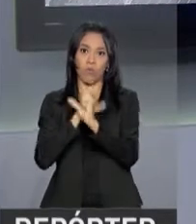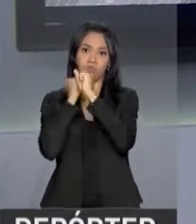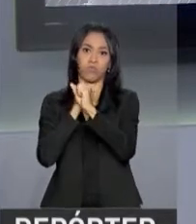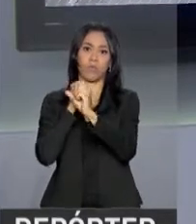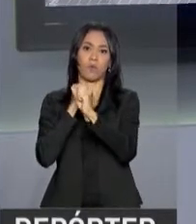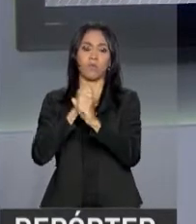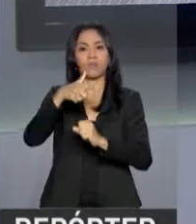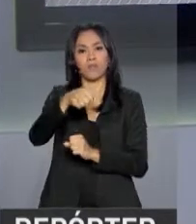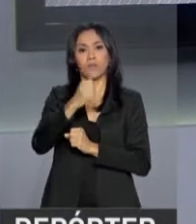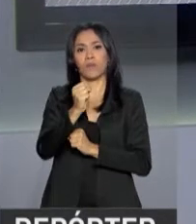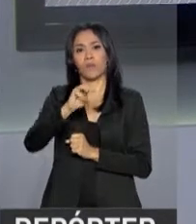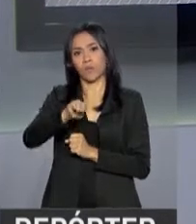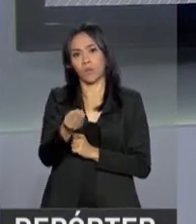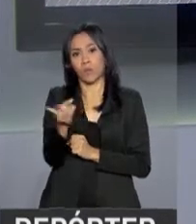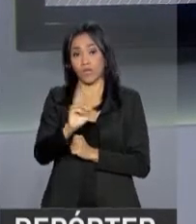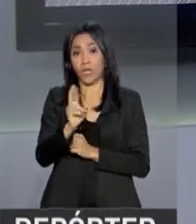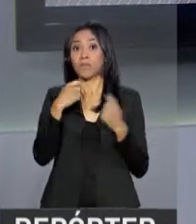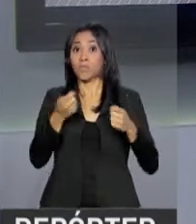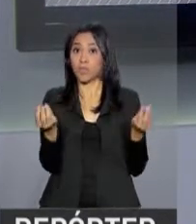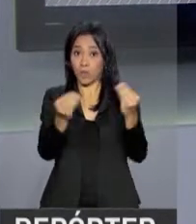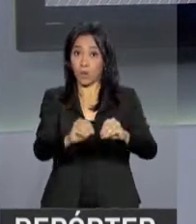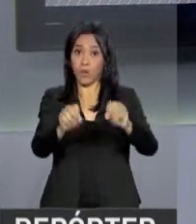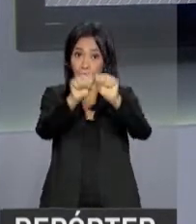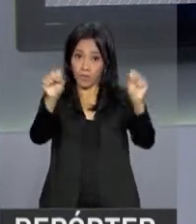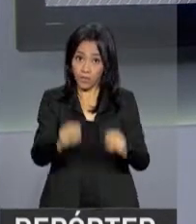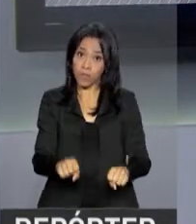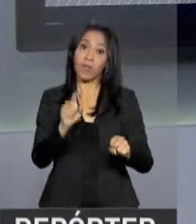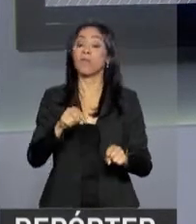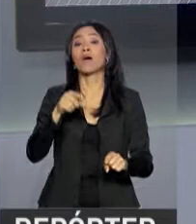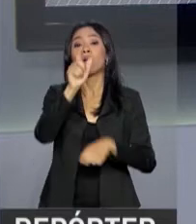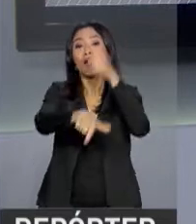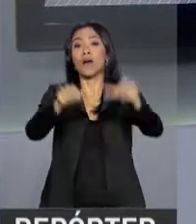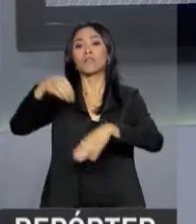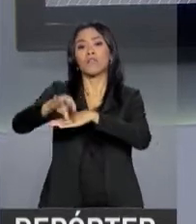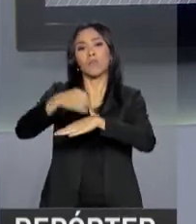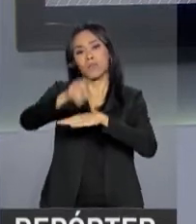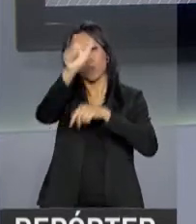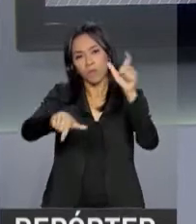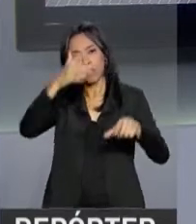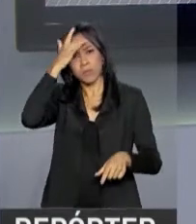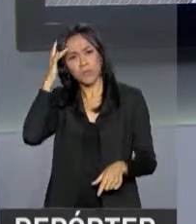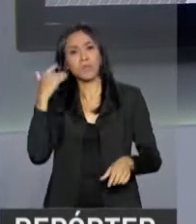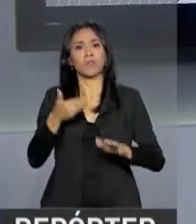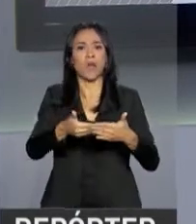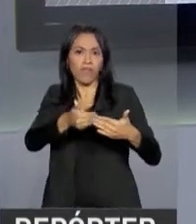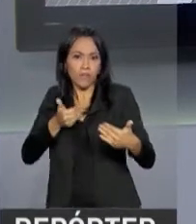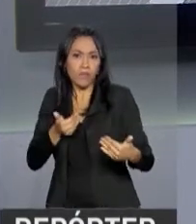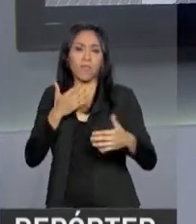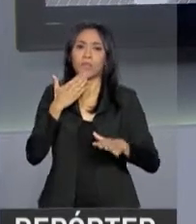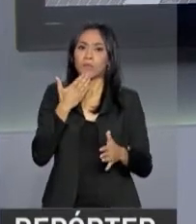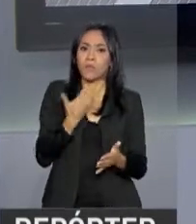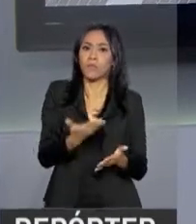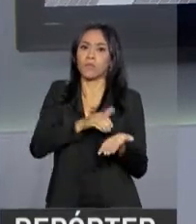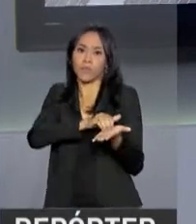nesta etapa os empregadores devem incluir no sistema dados referentes aos trabalhadores como admissões afastamento e demissões na